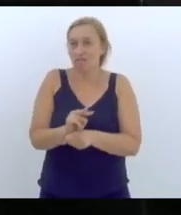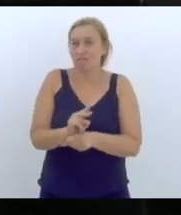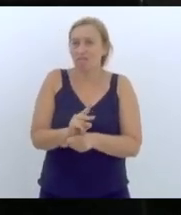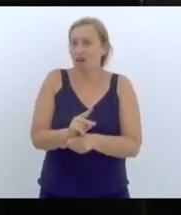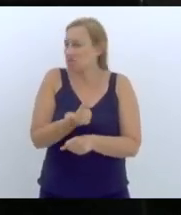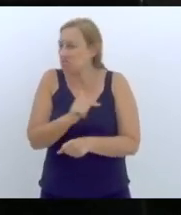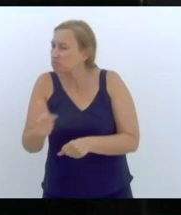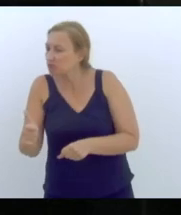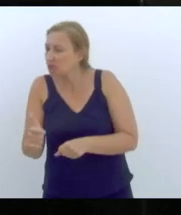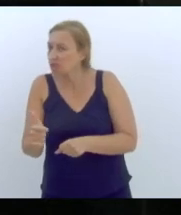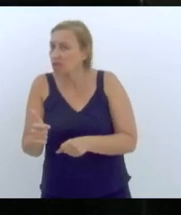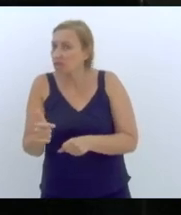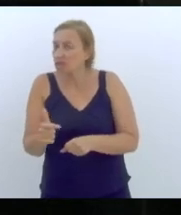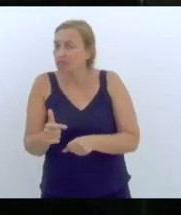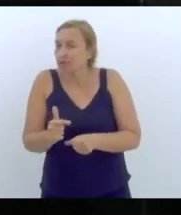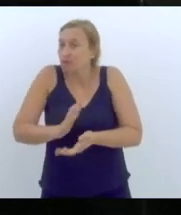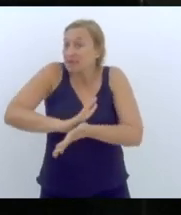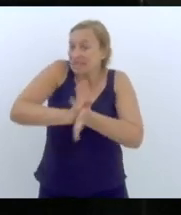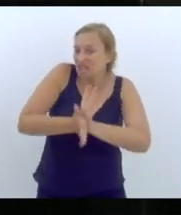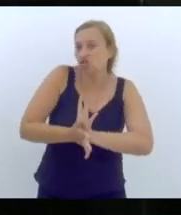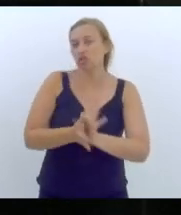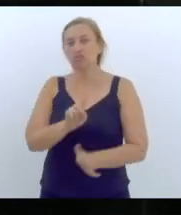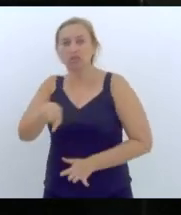haja destruição.